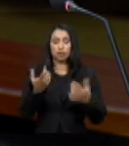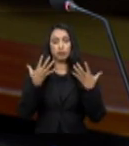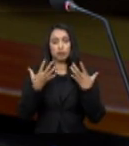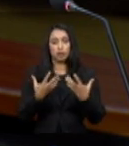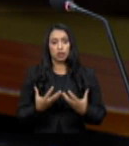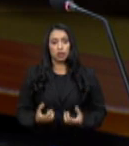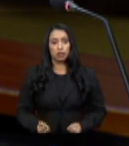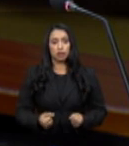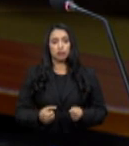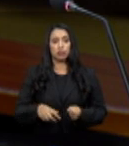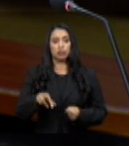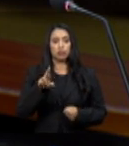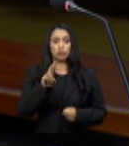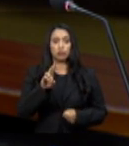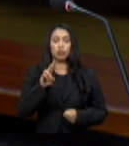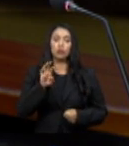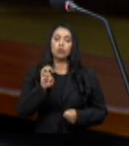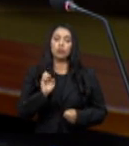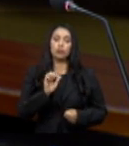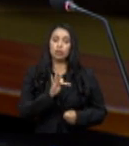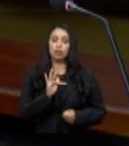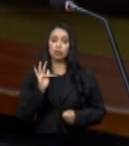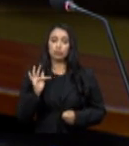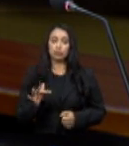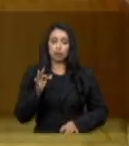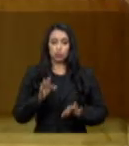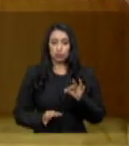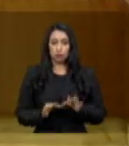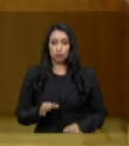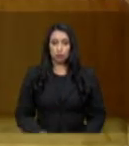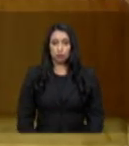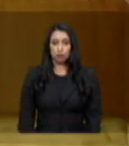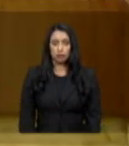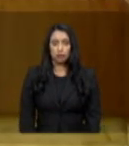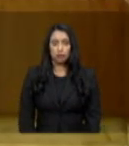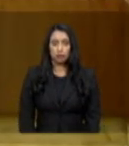referendo a exortação dirigida ao juiz